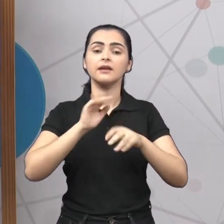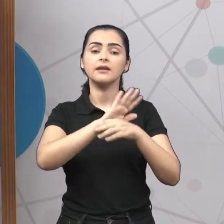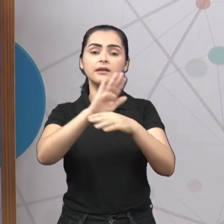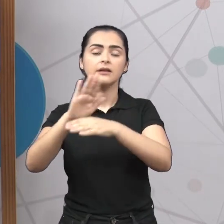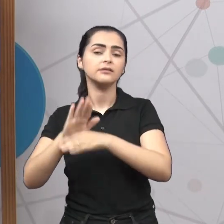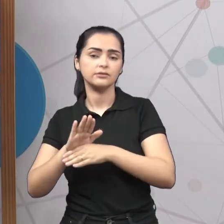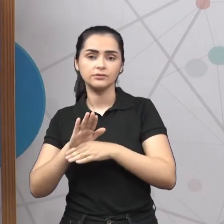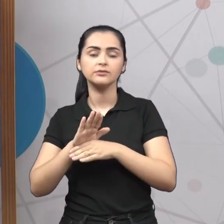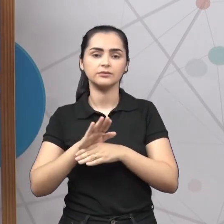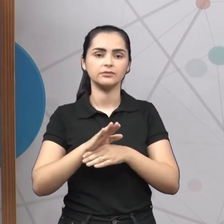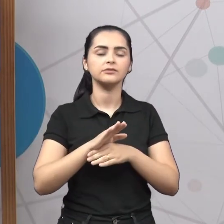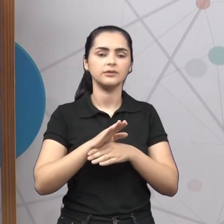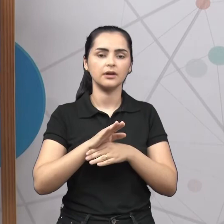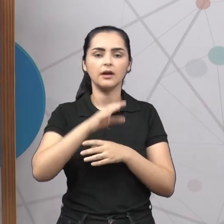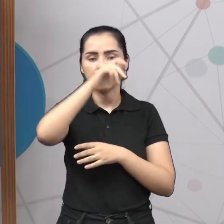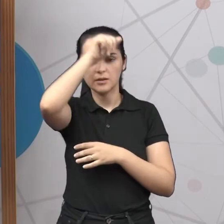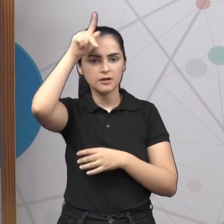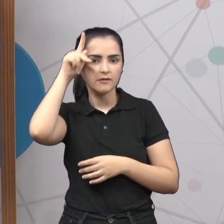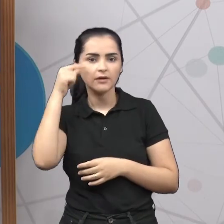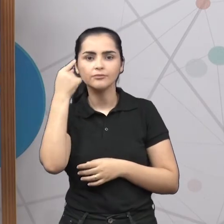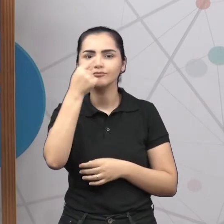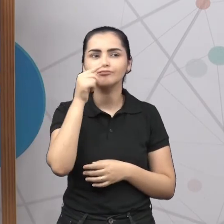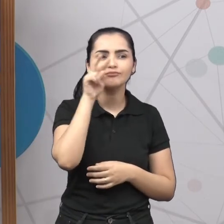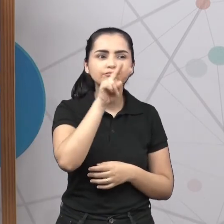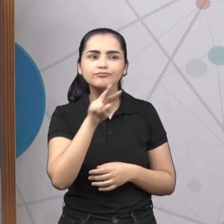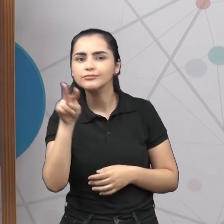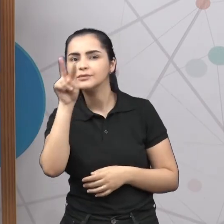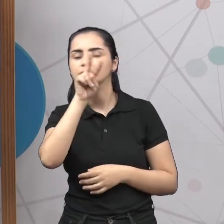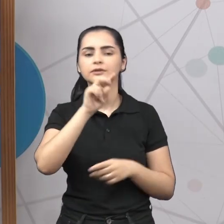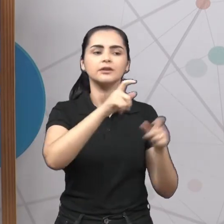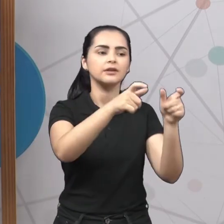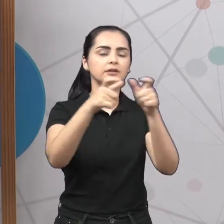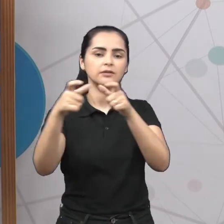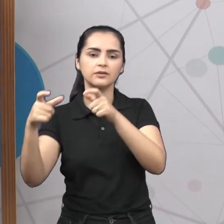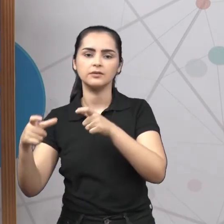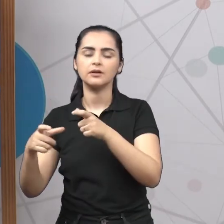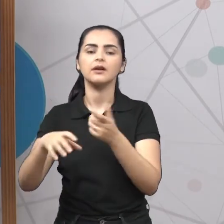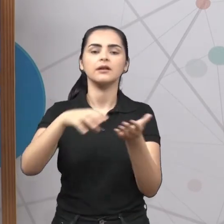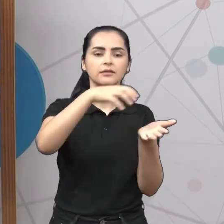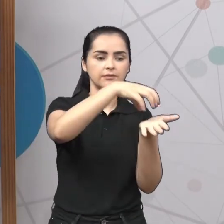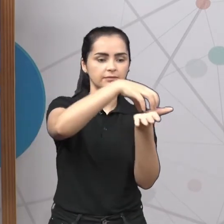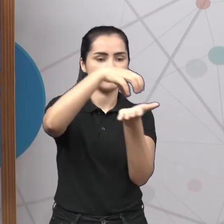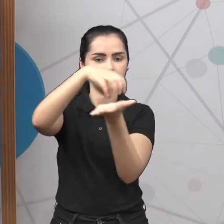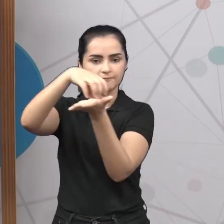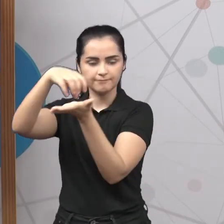a prefeita, que são os olhos da prefeita nos locais, os